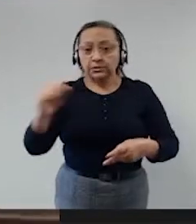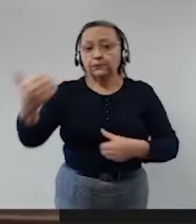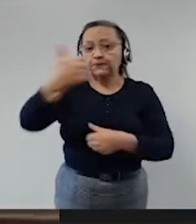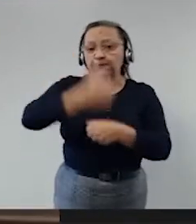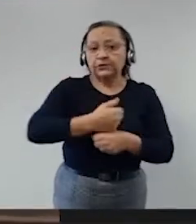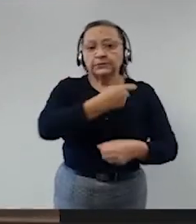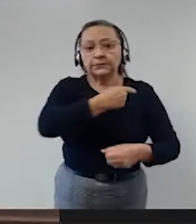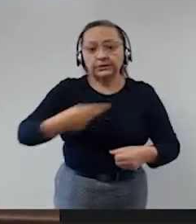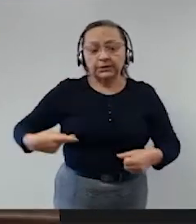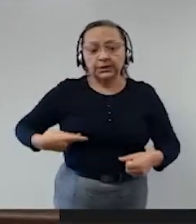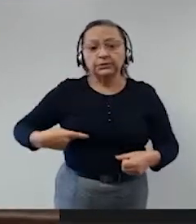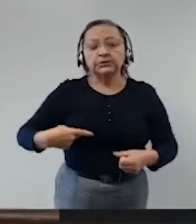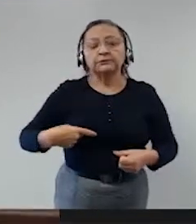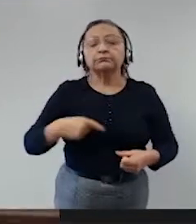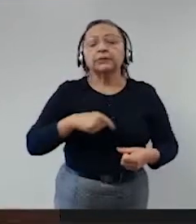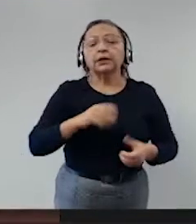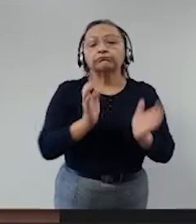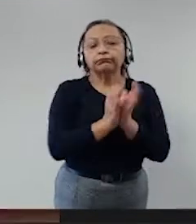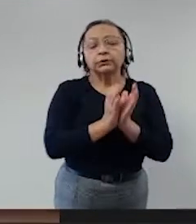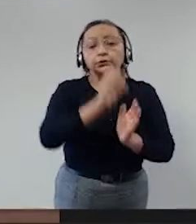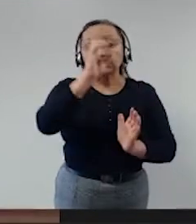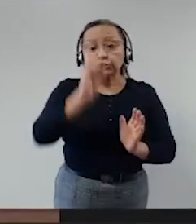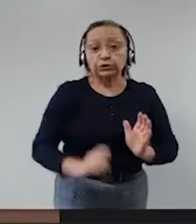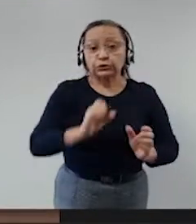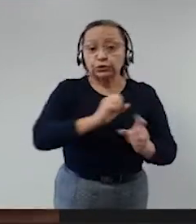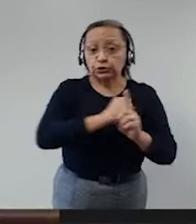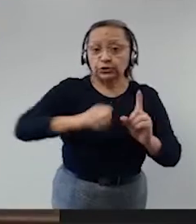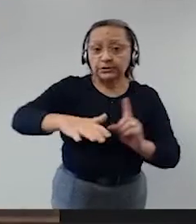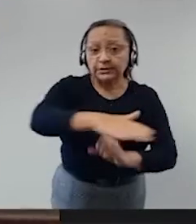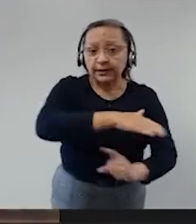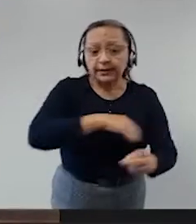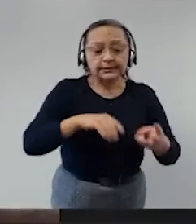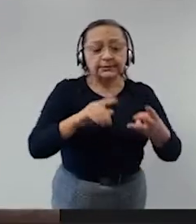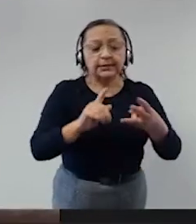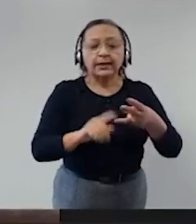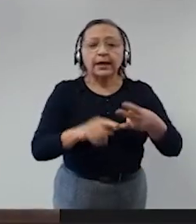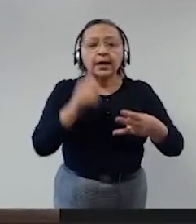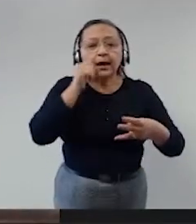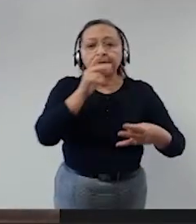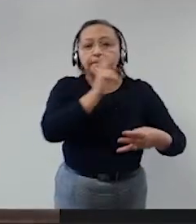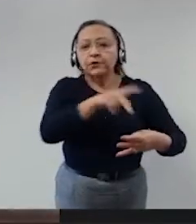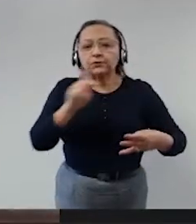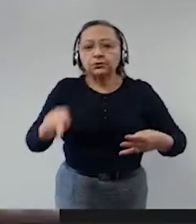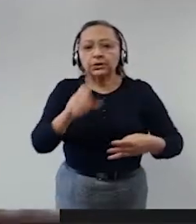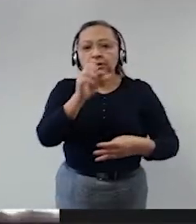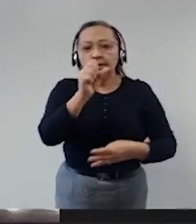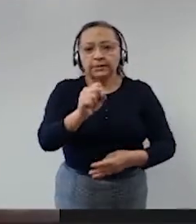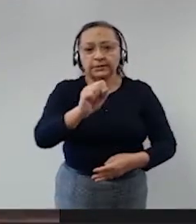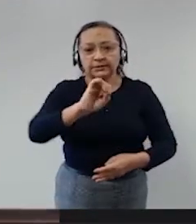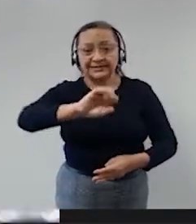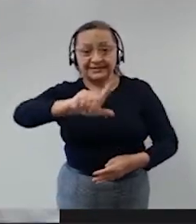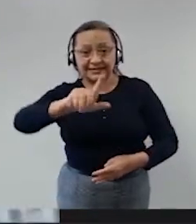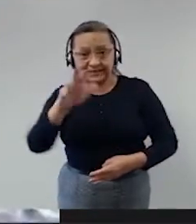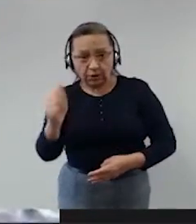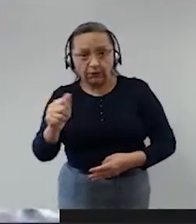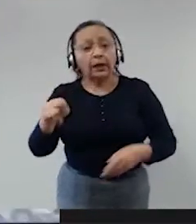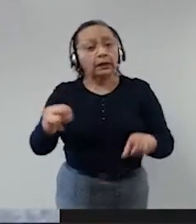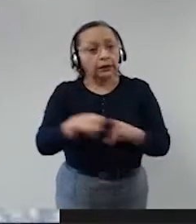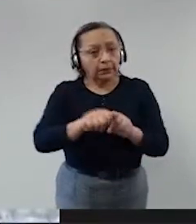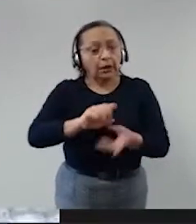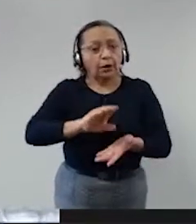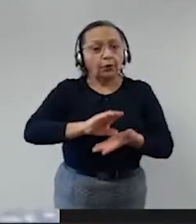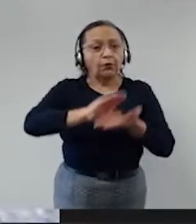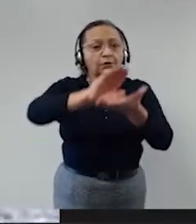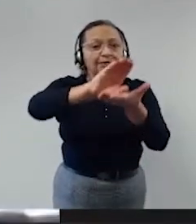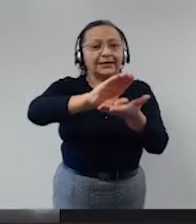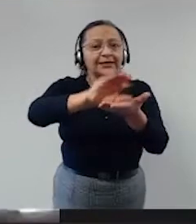da Comissão Nacional de Direitos Sociais, e a professora Silvia Márcia Nogueira, que também é conselheira